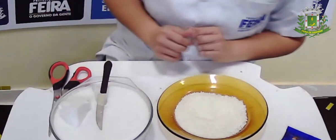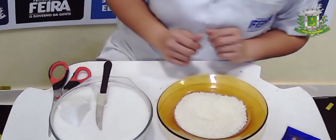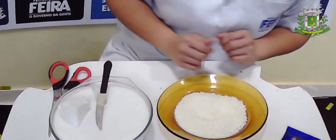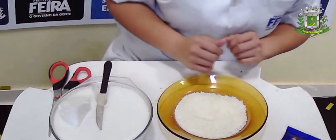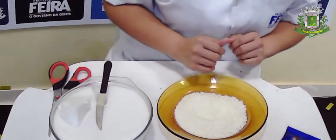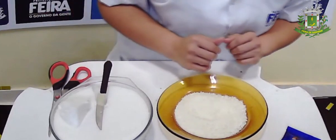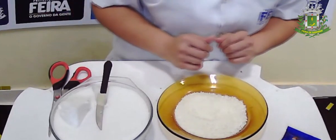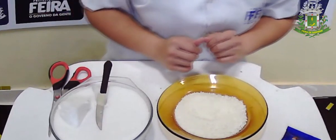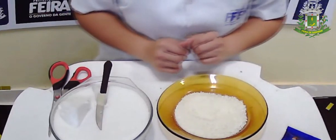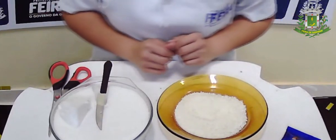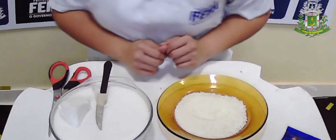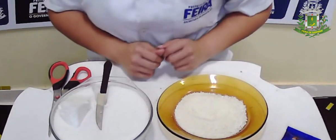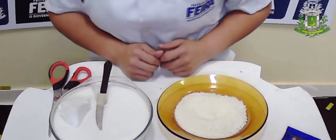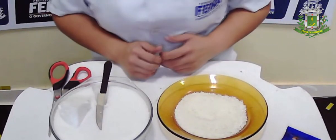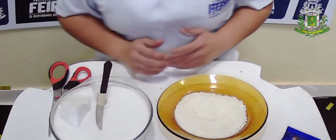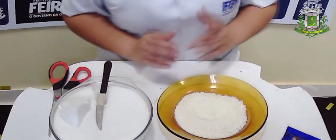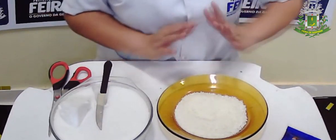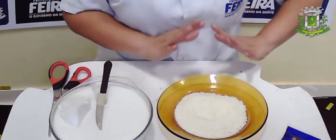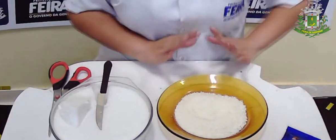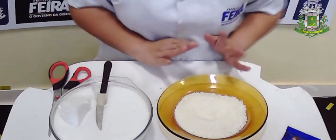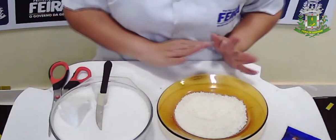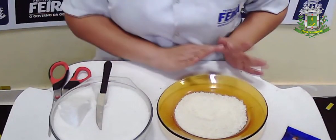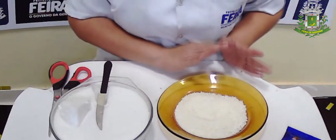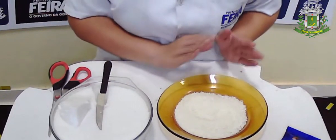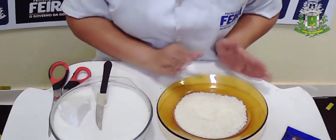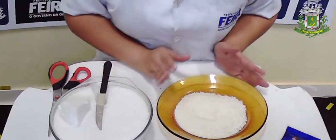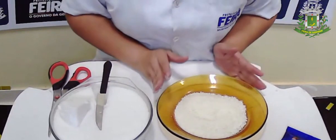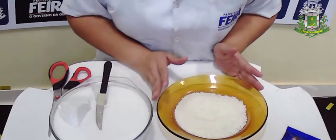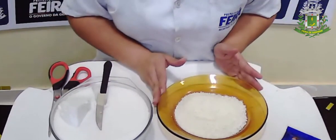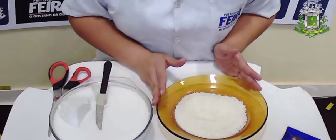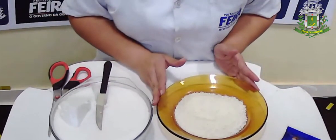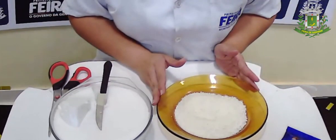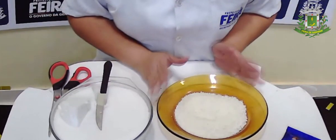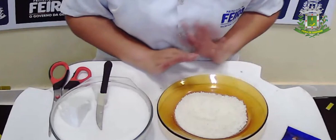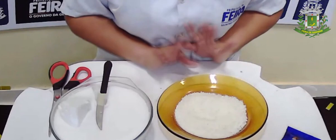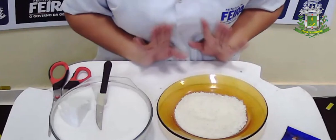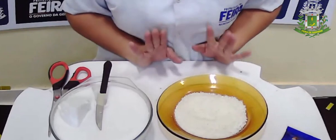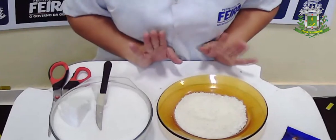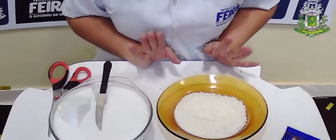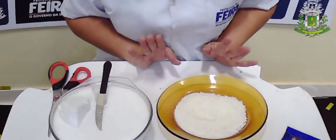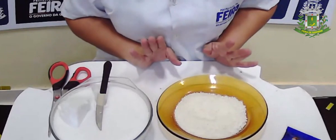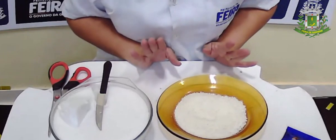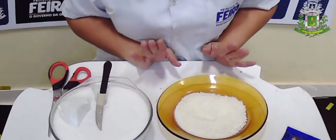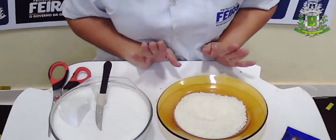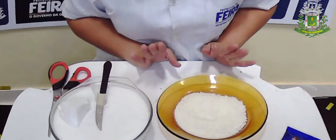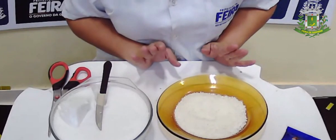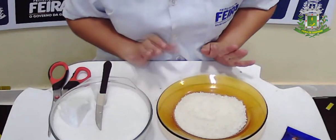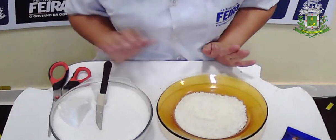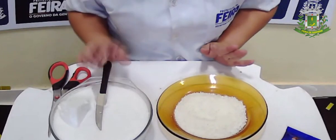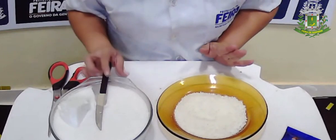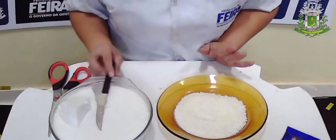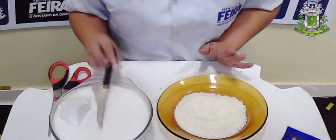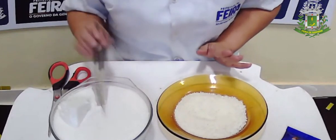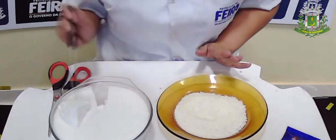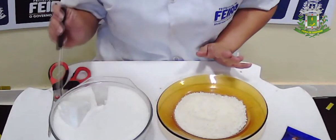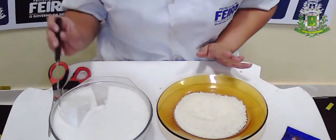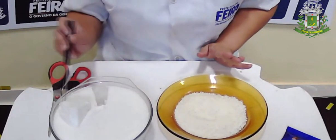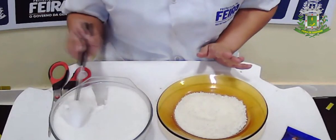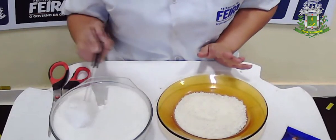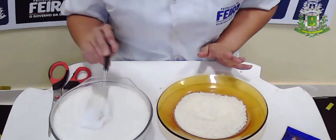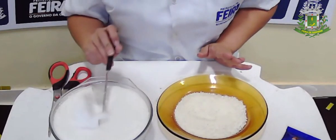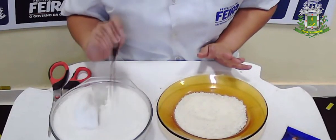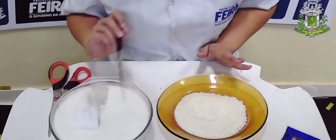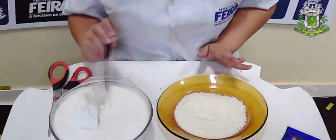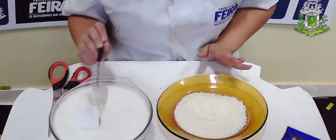Maria Mole para vocês, certo? O que que a gente fala sobre o animal invertebrado? Que ele não tem ossos, certo? Bom, aqui